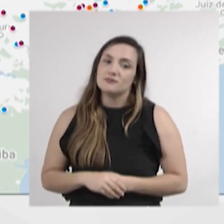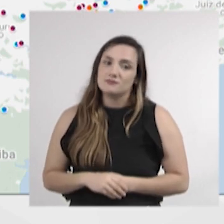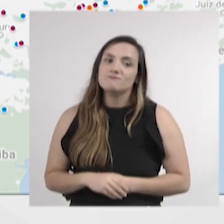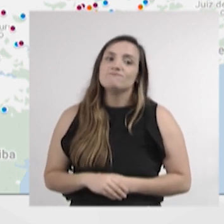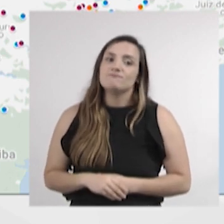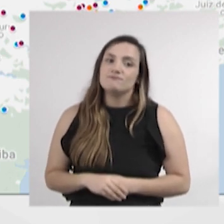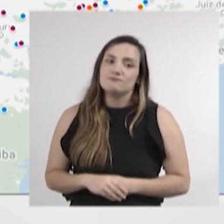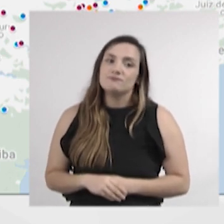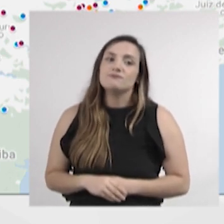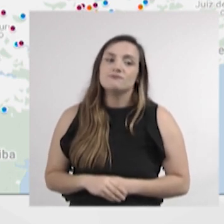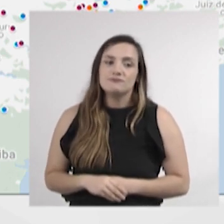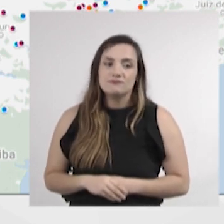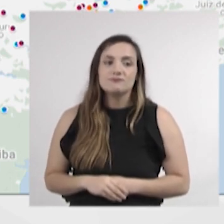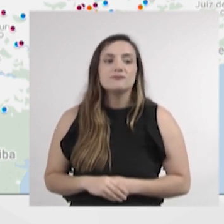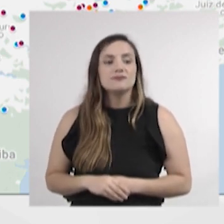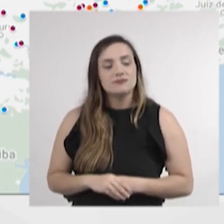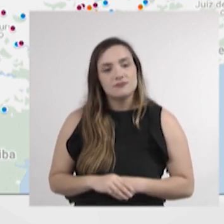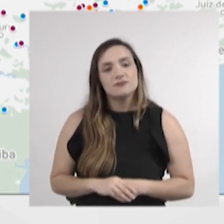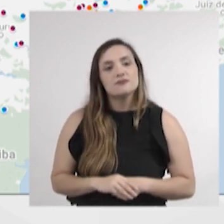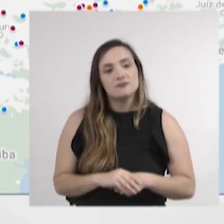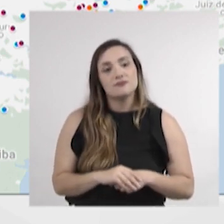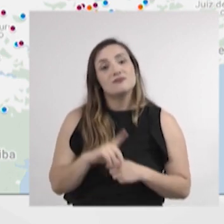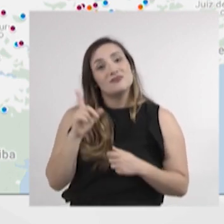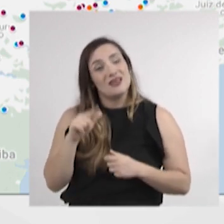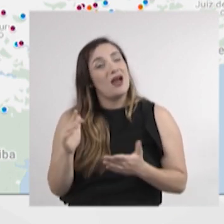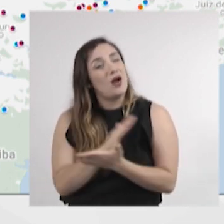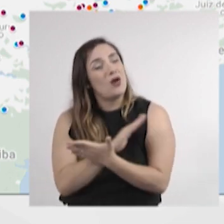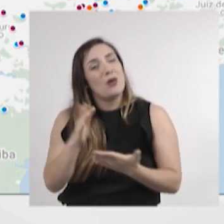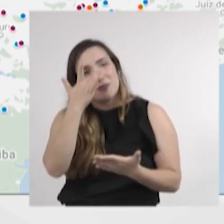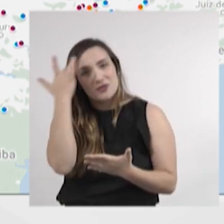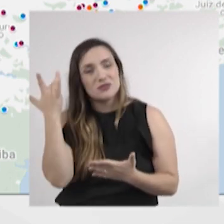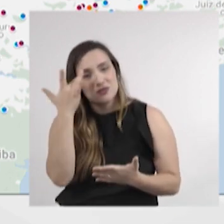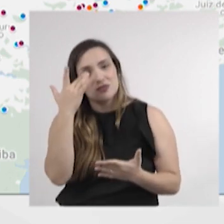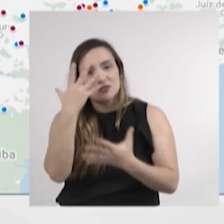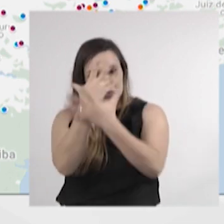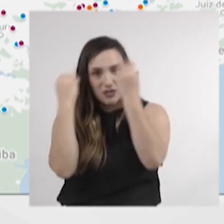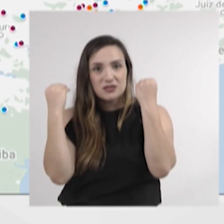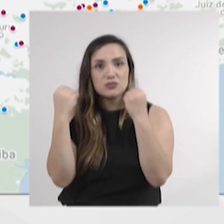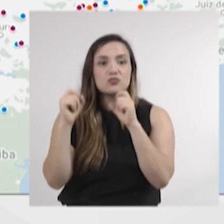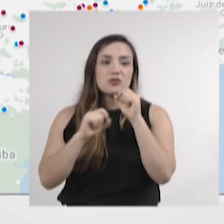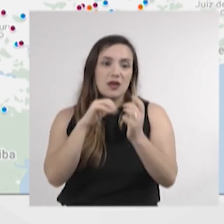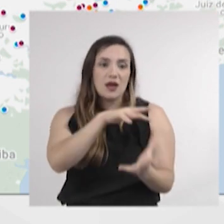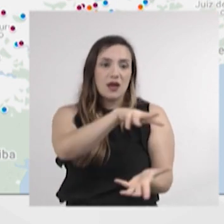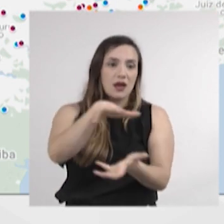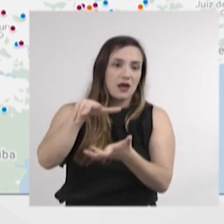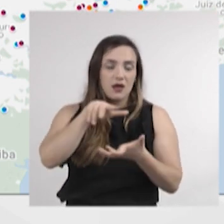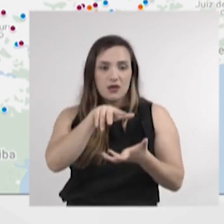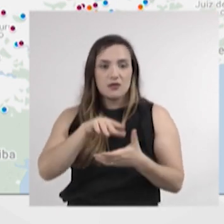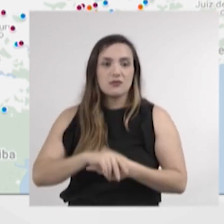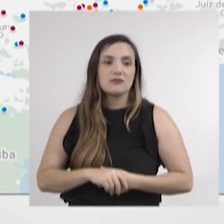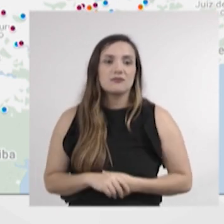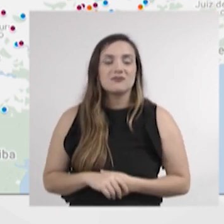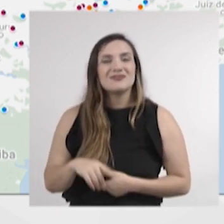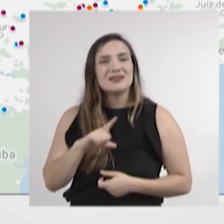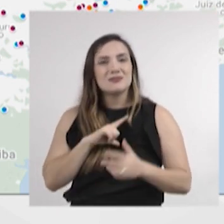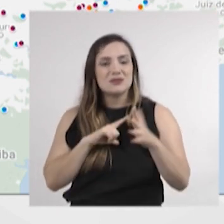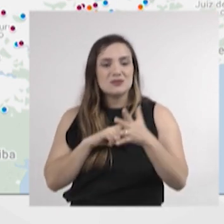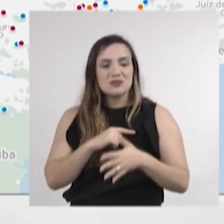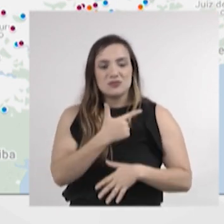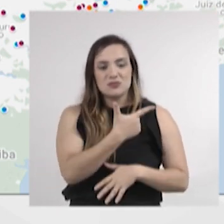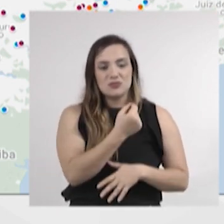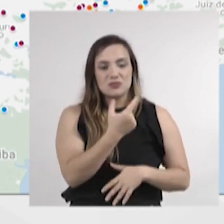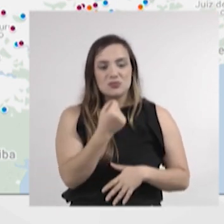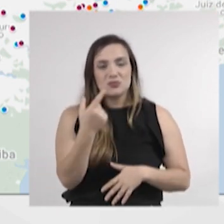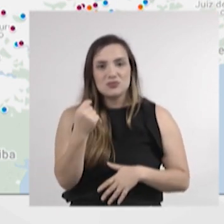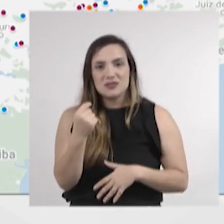também é uma coisa, mas acaba sendo esquecido por causa da visão do globo. Né? que é a questão que nós temos mais de 200 barragens